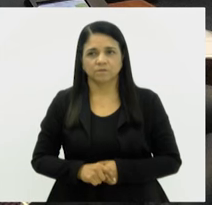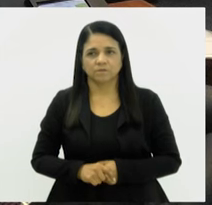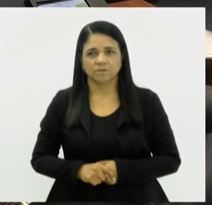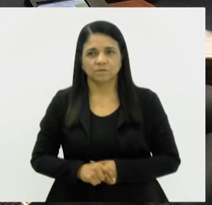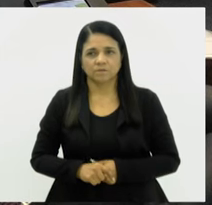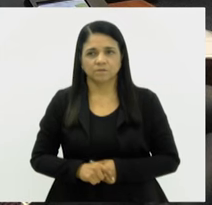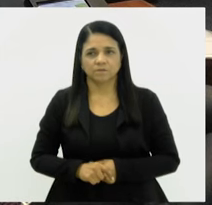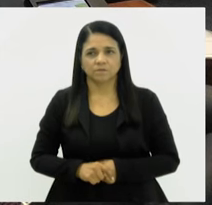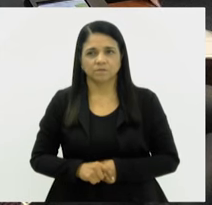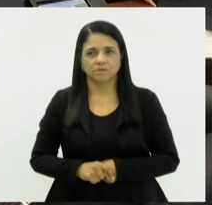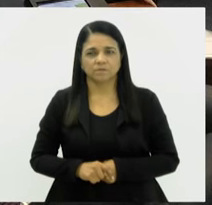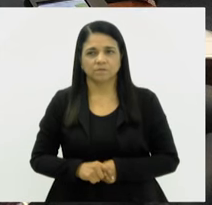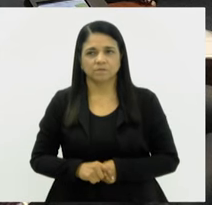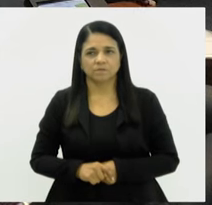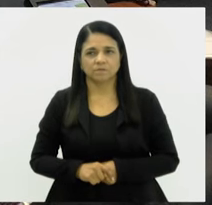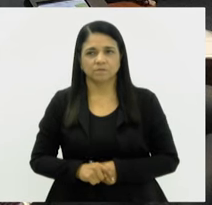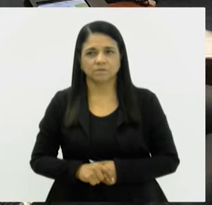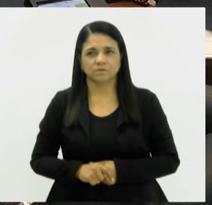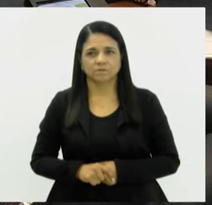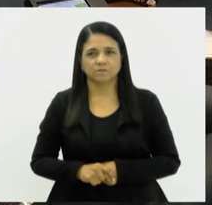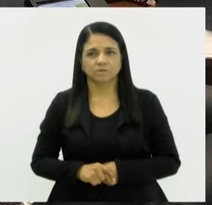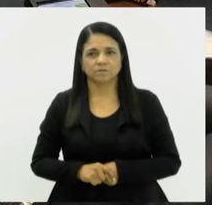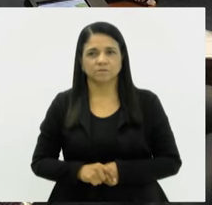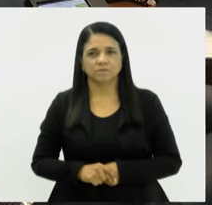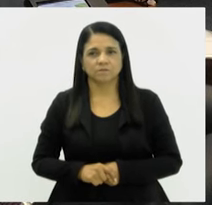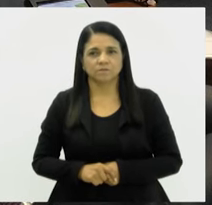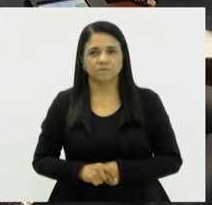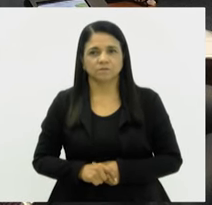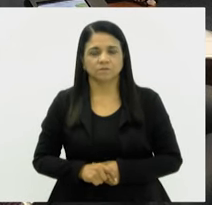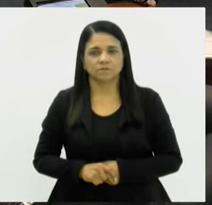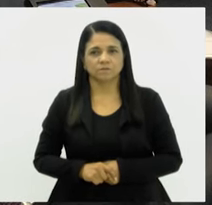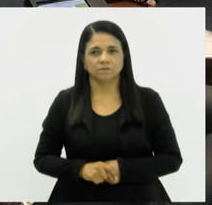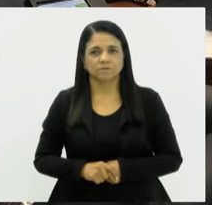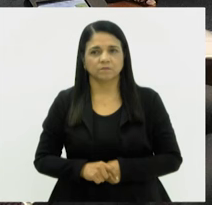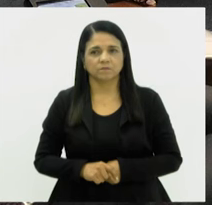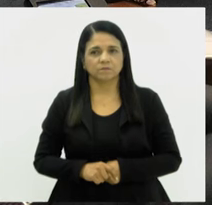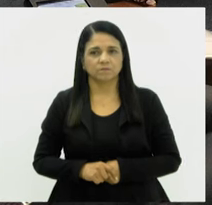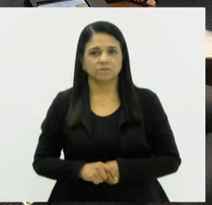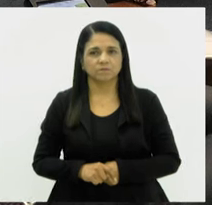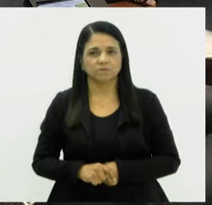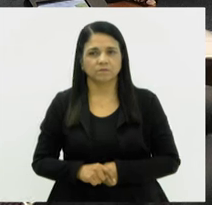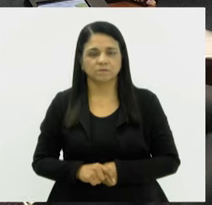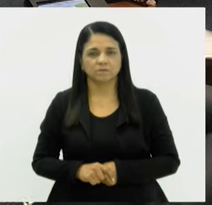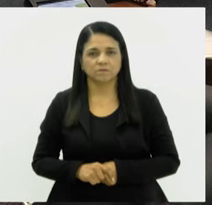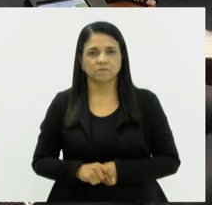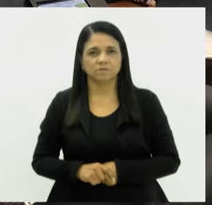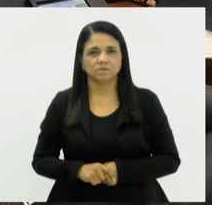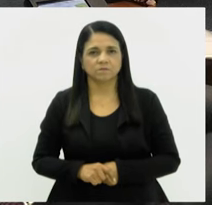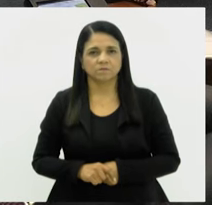Deixa eu te falar. Pedro, vota lá, vota não, vota lá, Ratinho. Vota não.